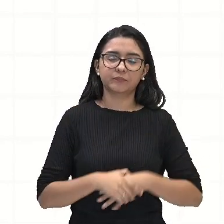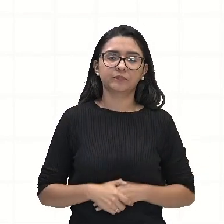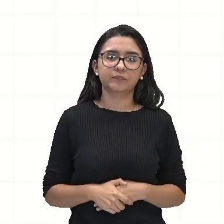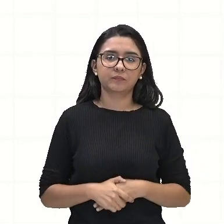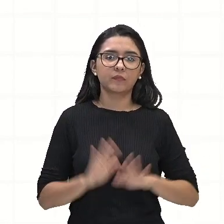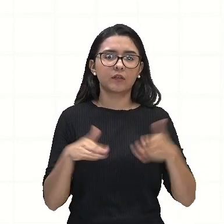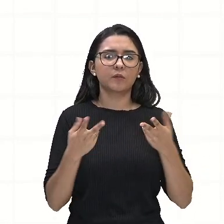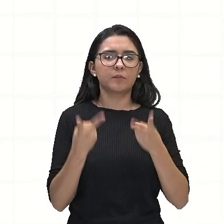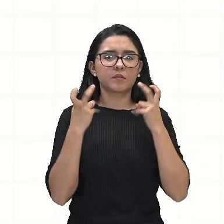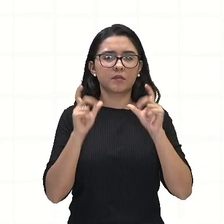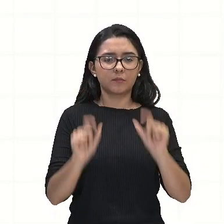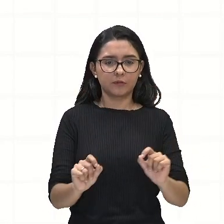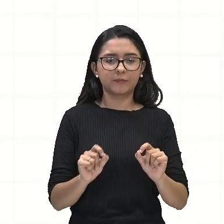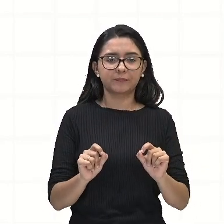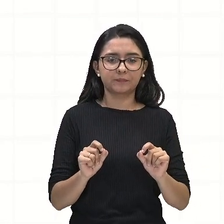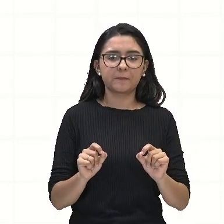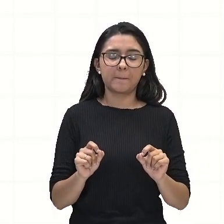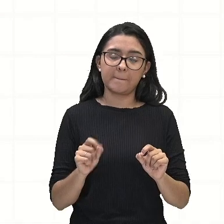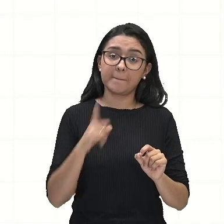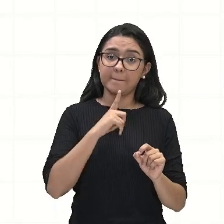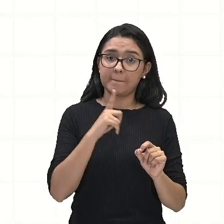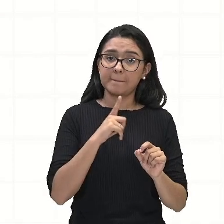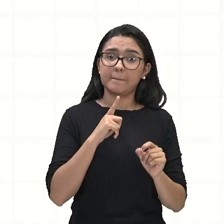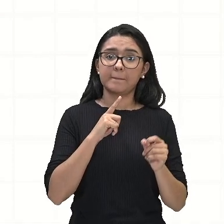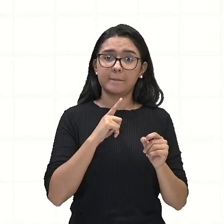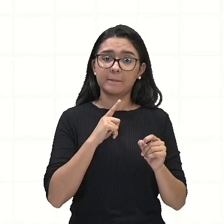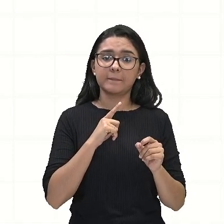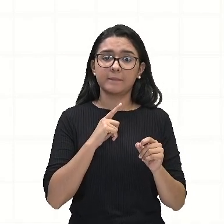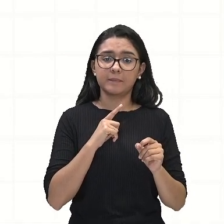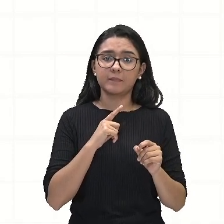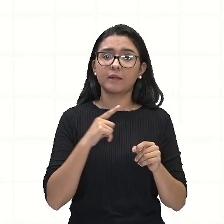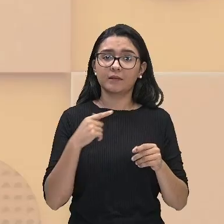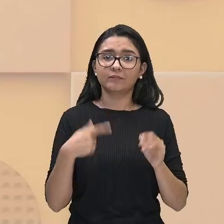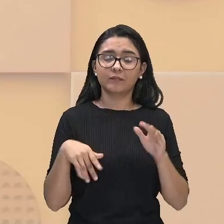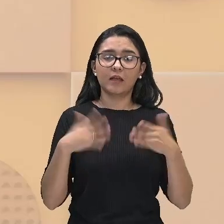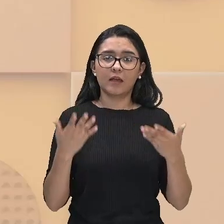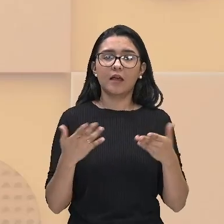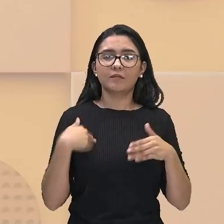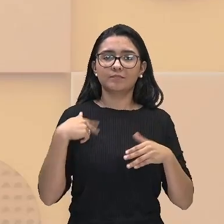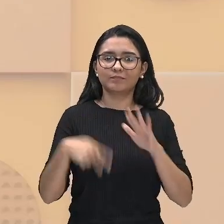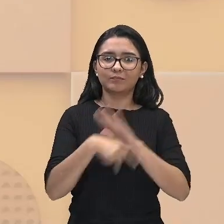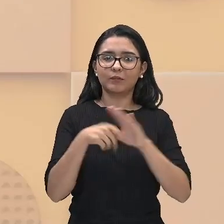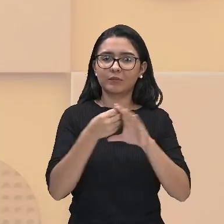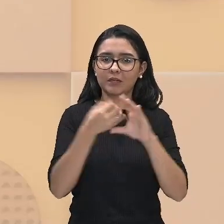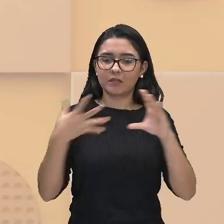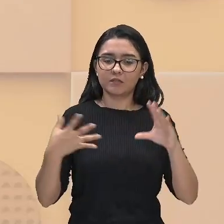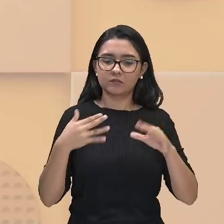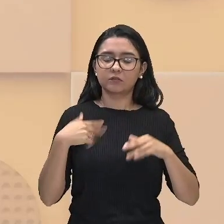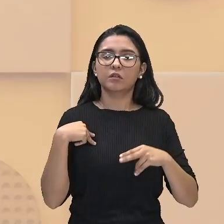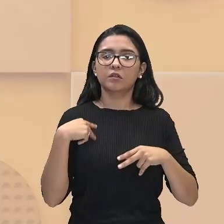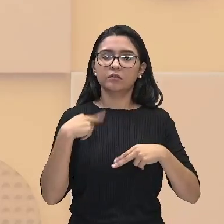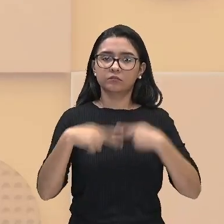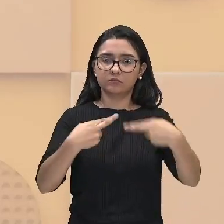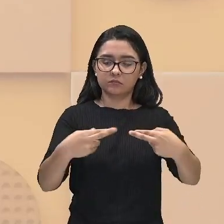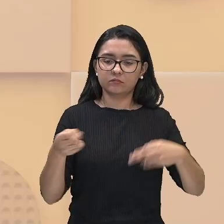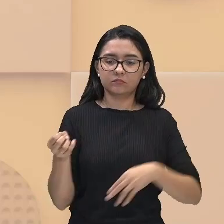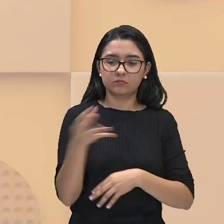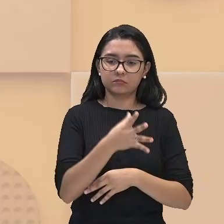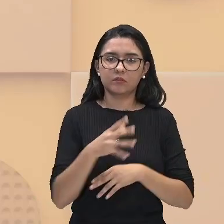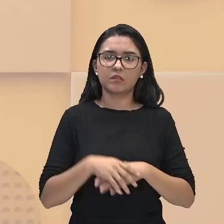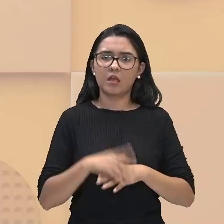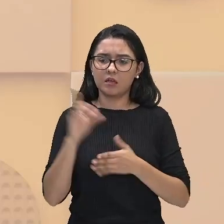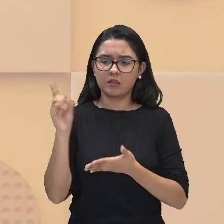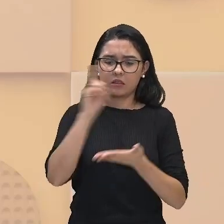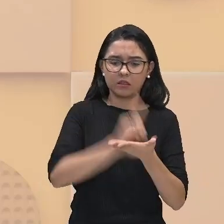Então, observa só aqui, ó, eu tenho aí a dualidade do Renascimento, né? Teocentrismo e antropocentrismo. Quando se fala